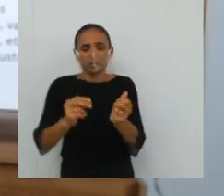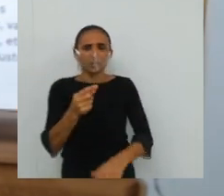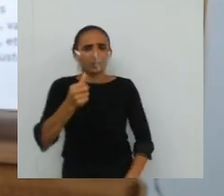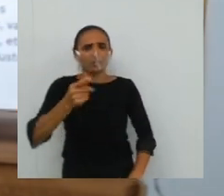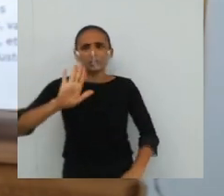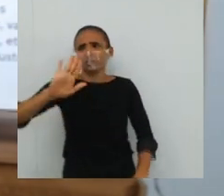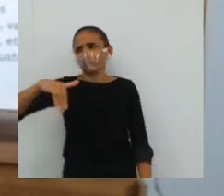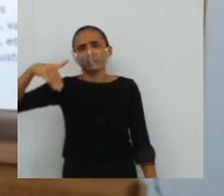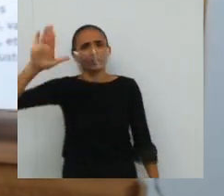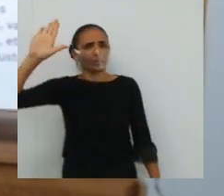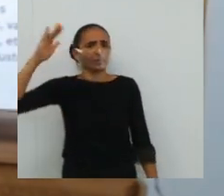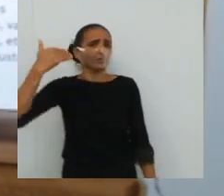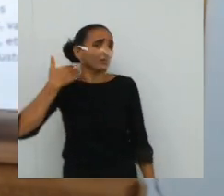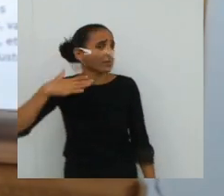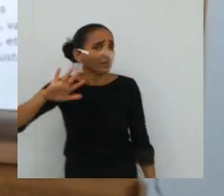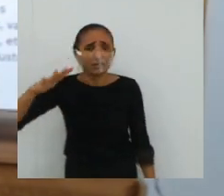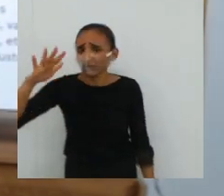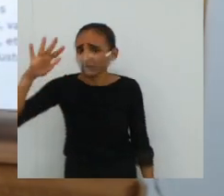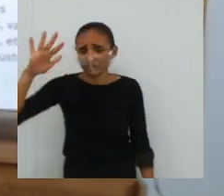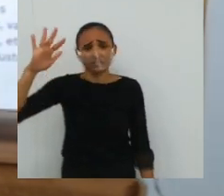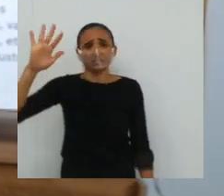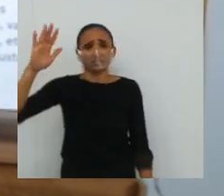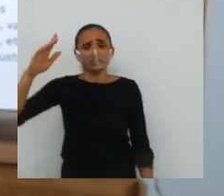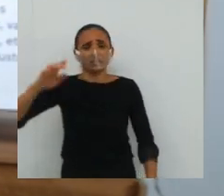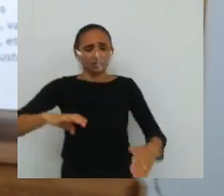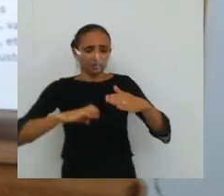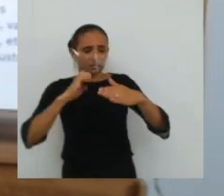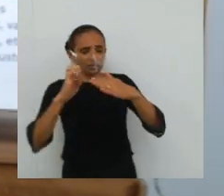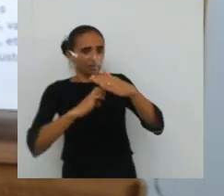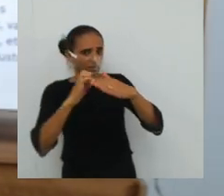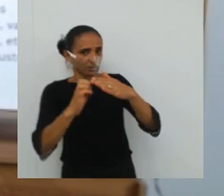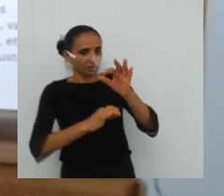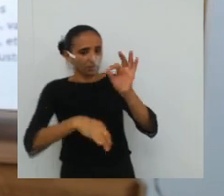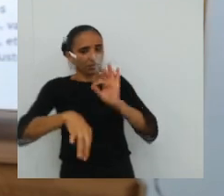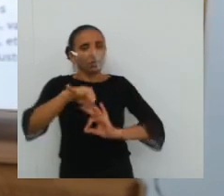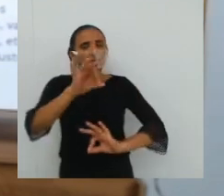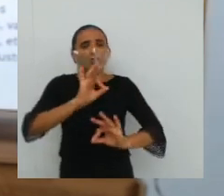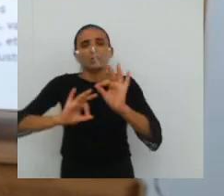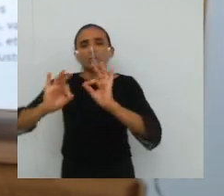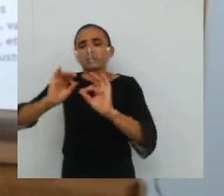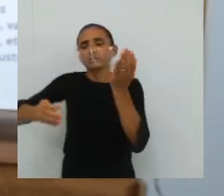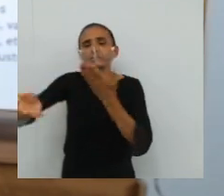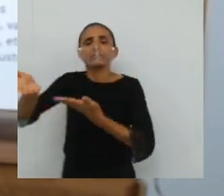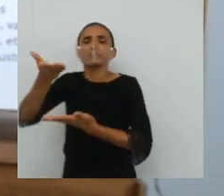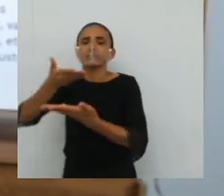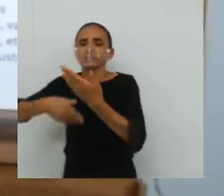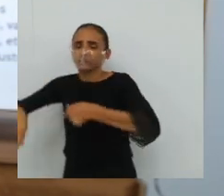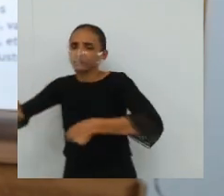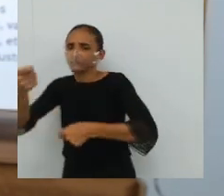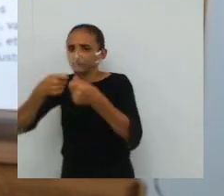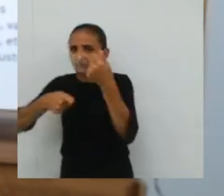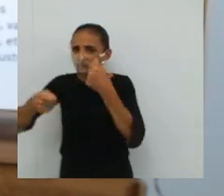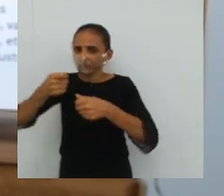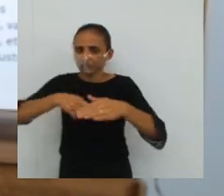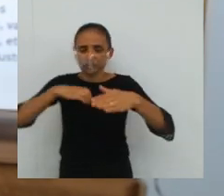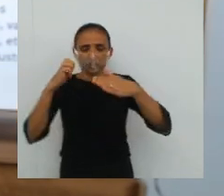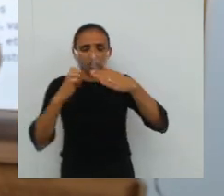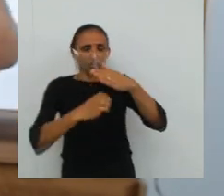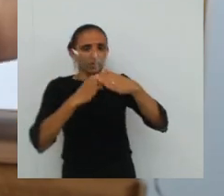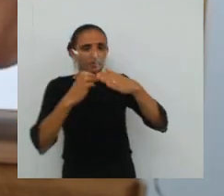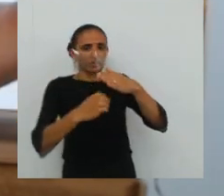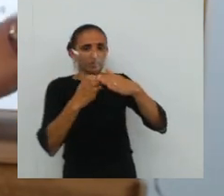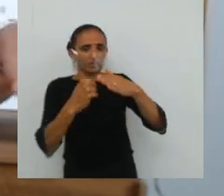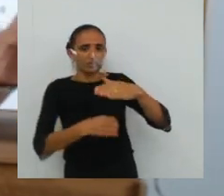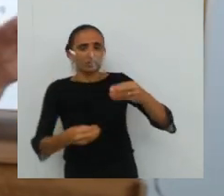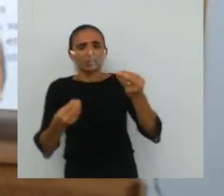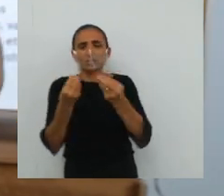Tá? Então, toda essa questão empresarial ela está voltada às relações econômicas e industriais no mundo todo, uma ligação